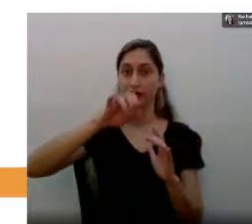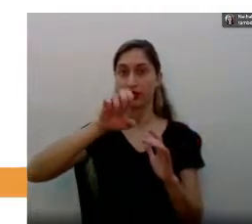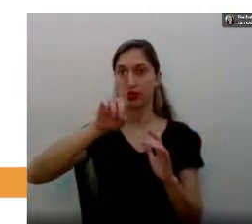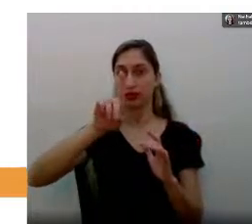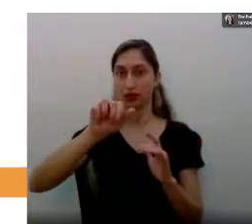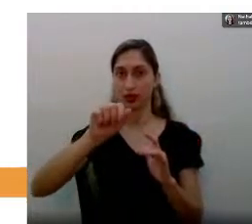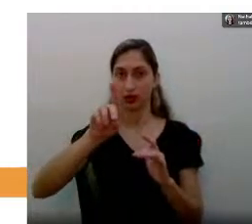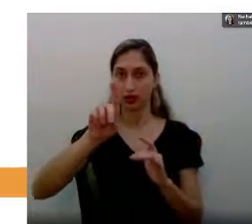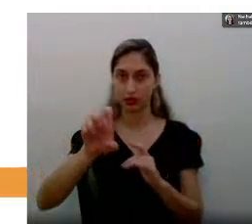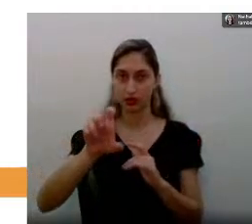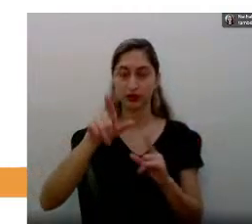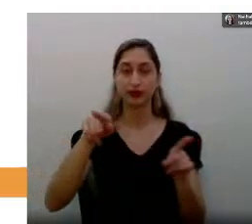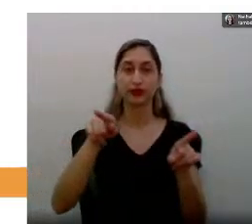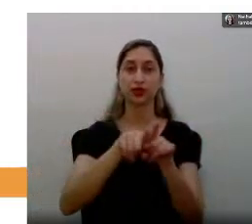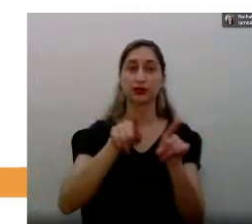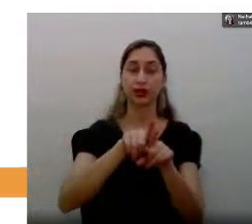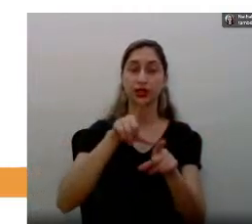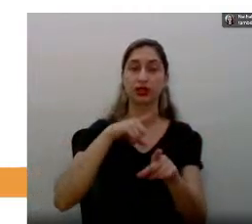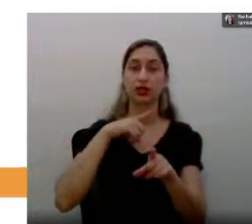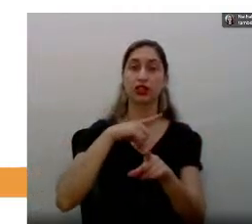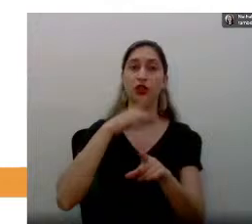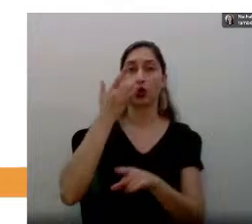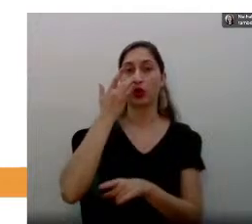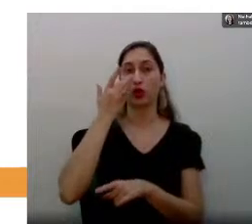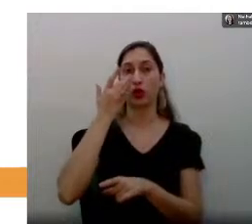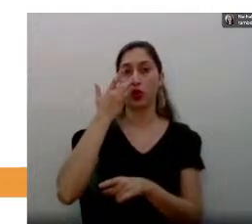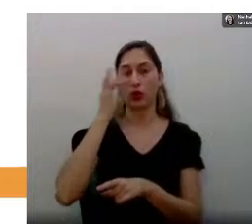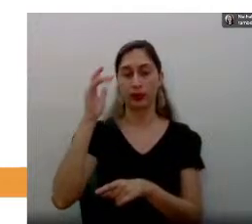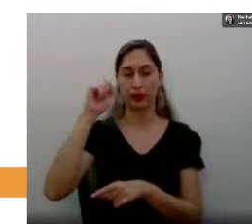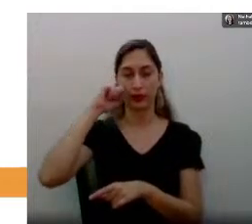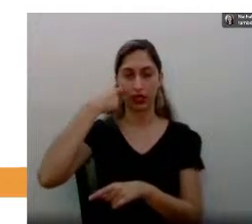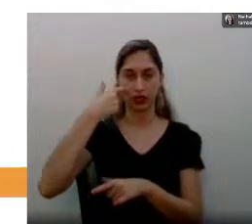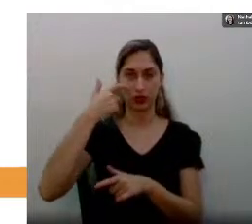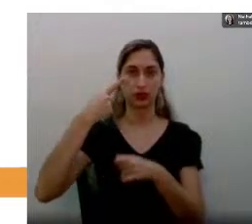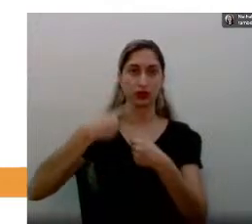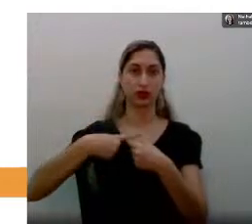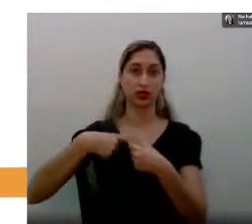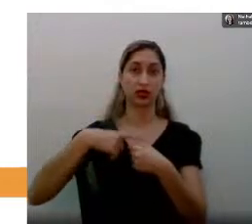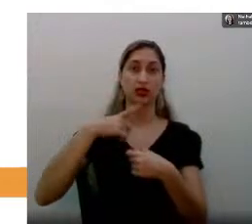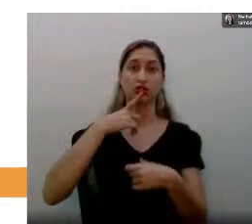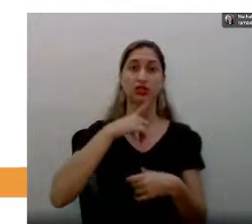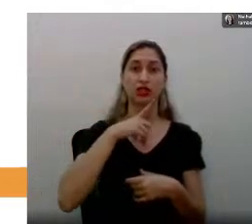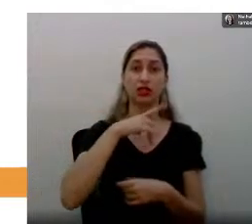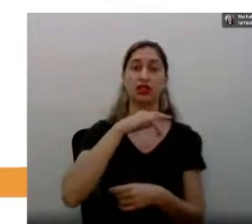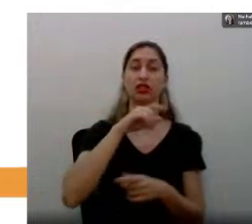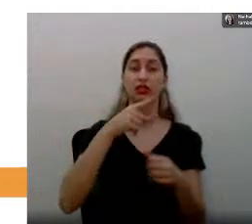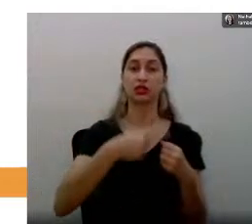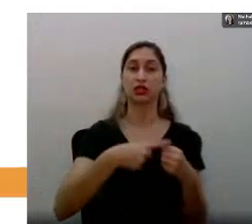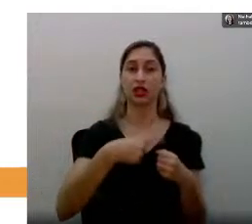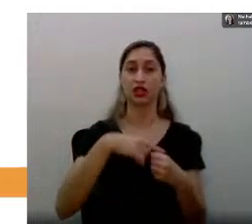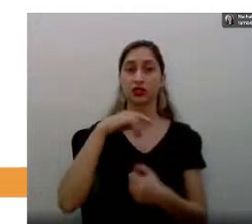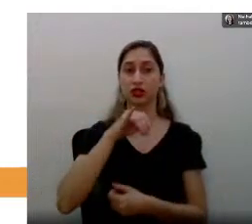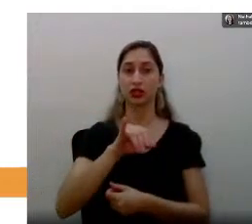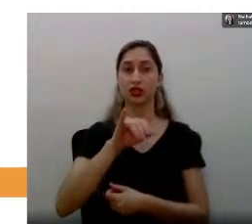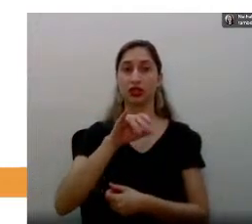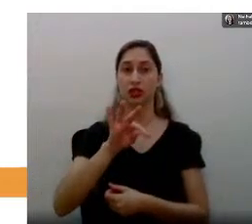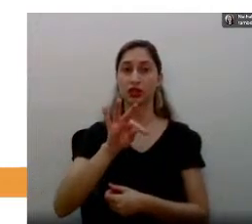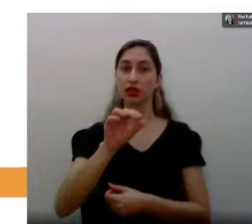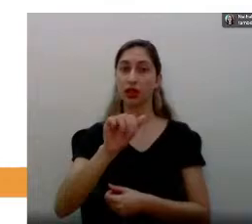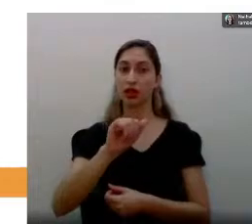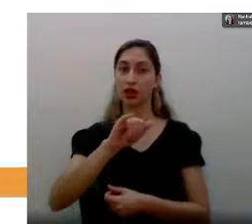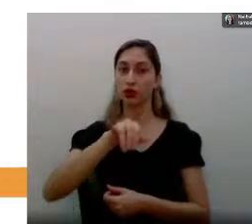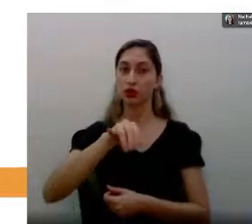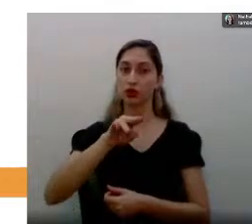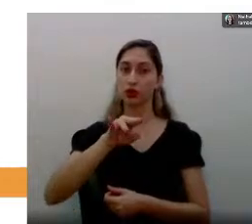nome da escola de Minas lá em Ouro Preto tem o Observatório do telhado lá em Itajubá que numa escola bem legal tá